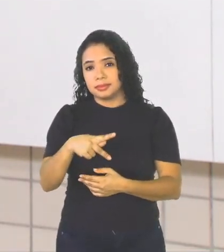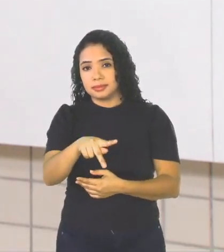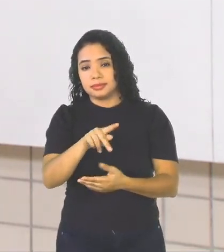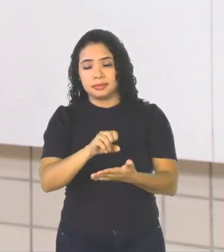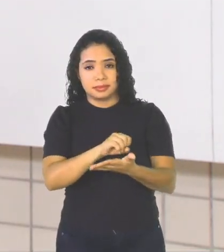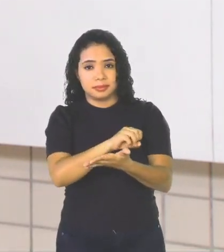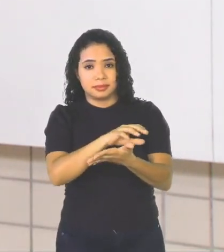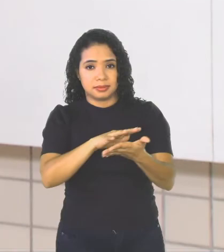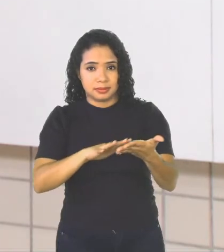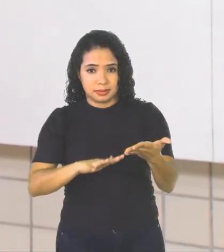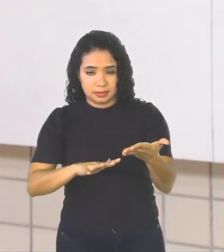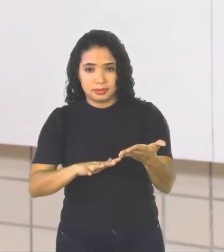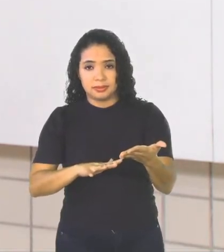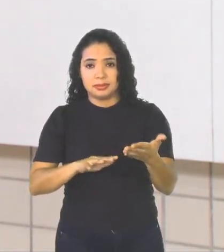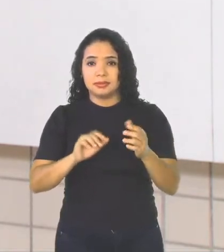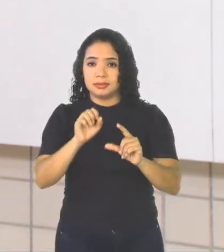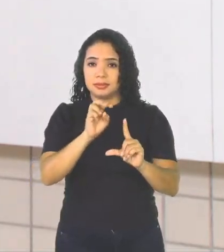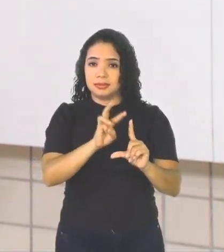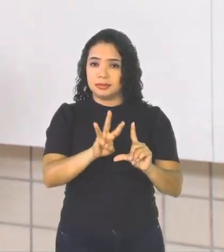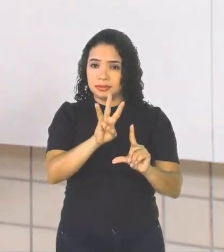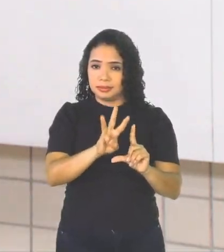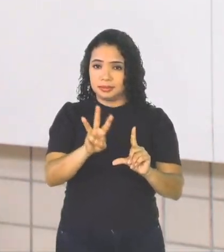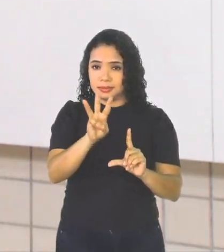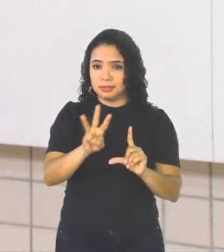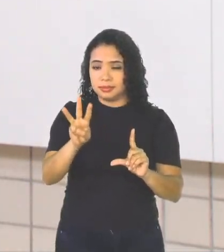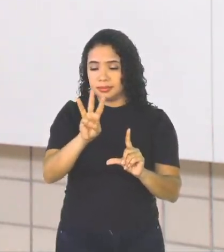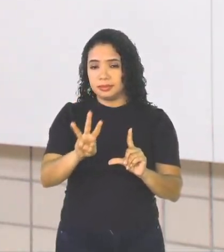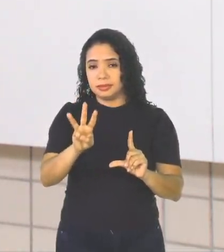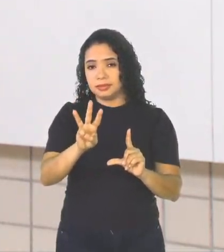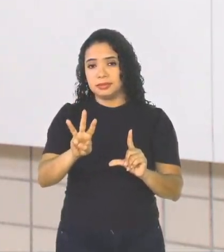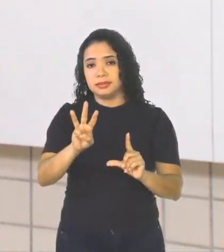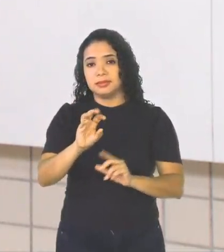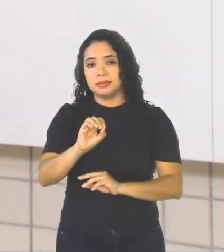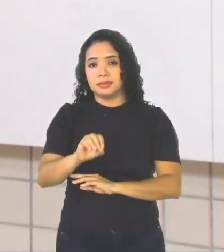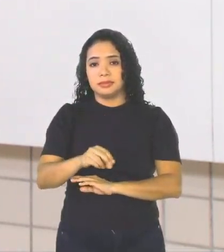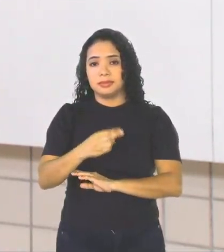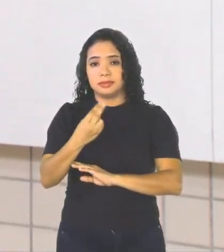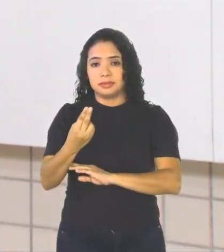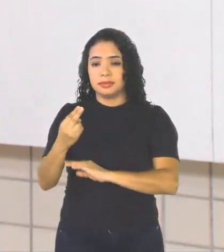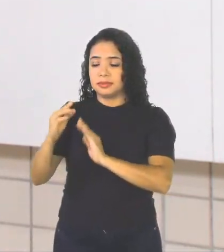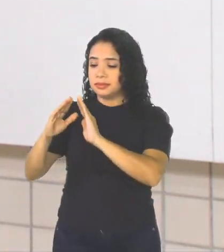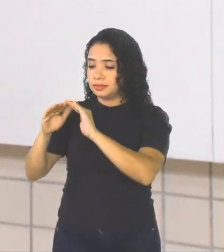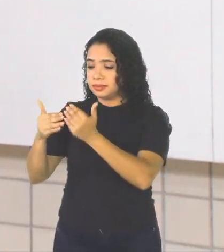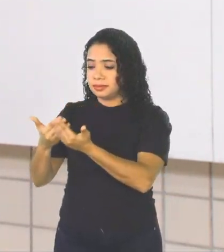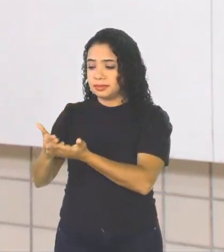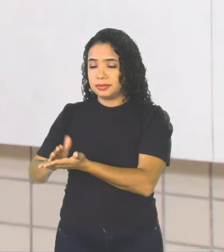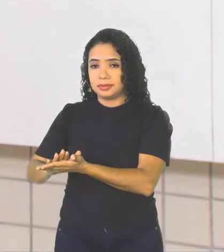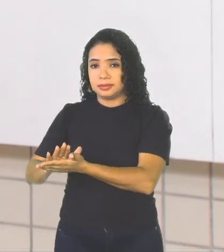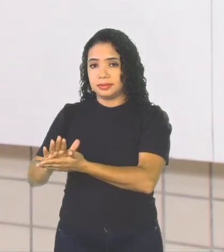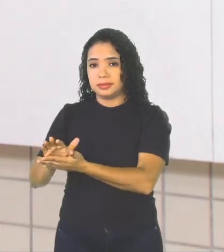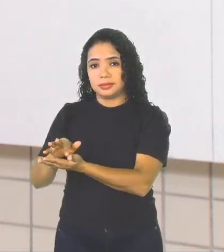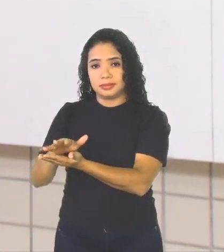atividades que também estão na plataforma ou lá nas atividades impressas